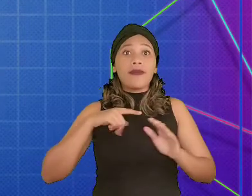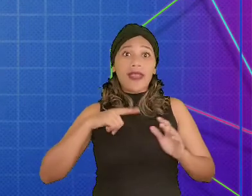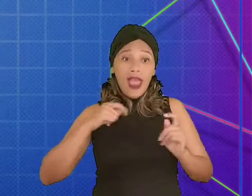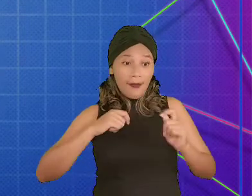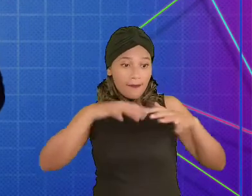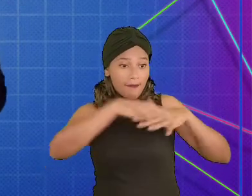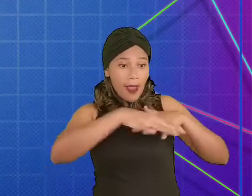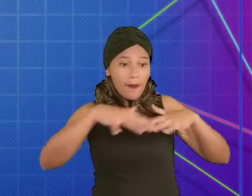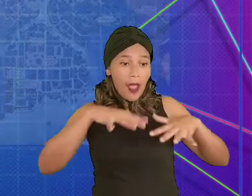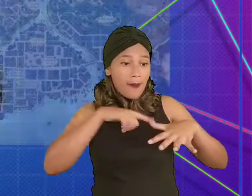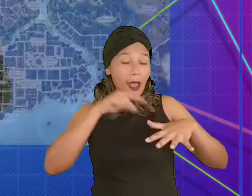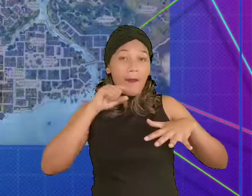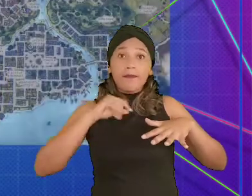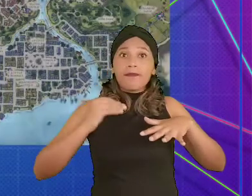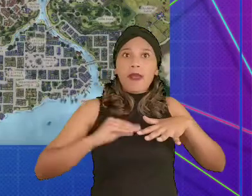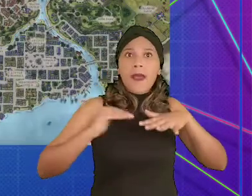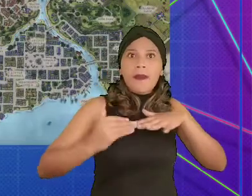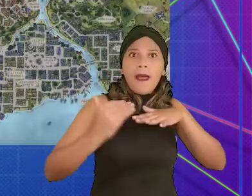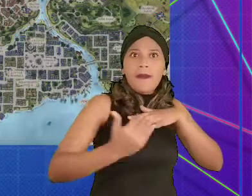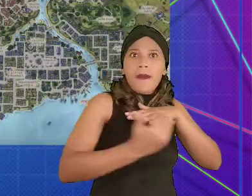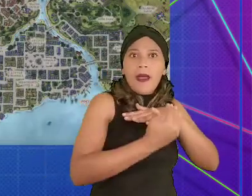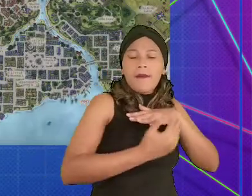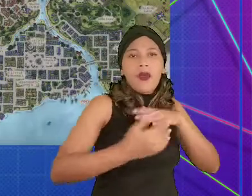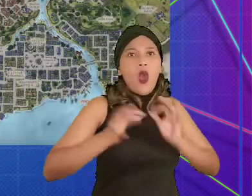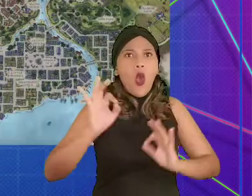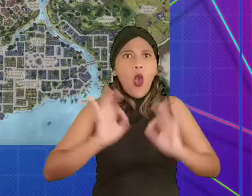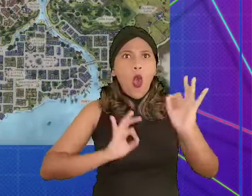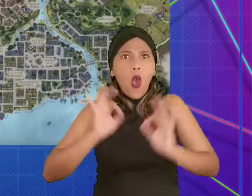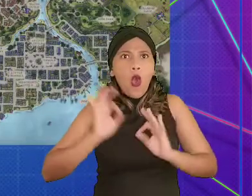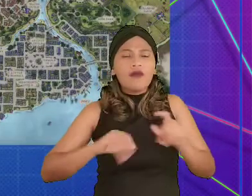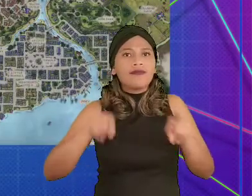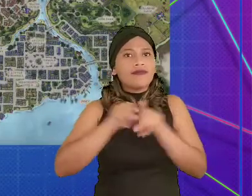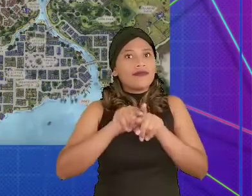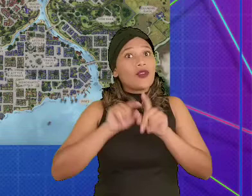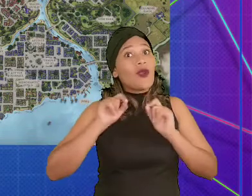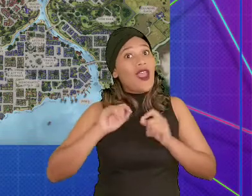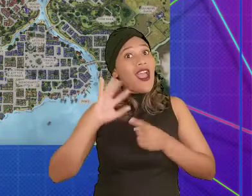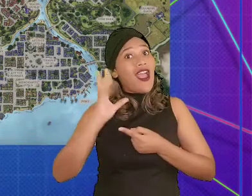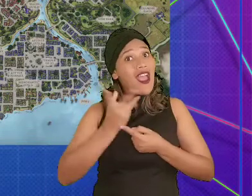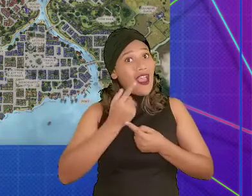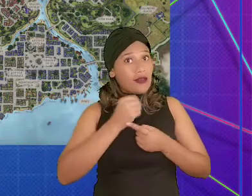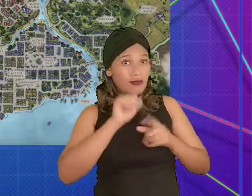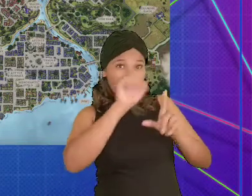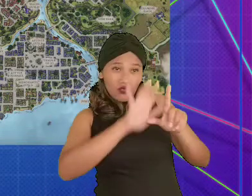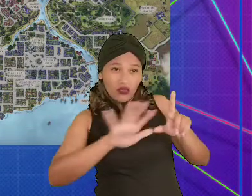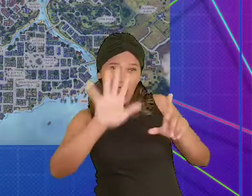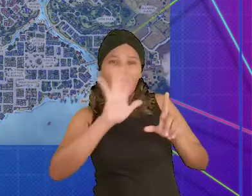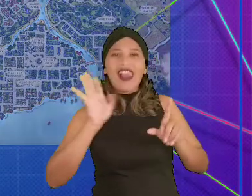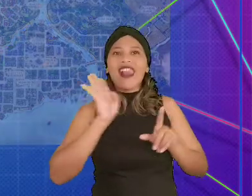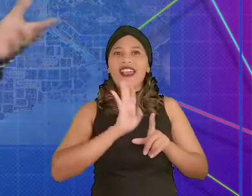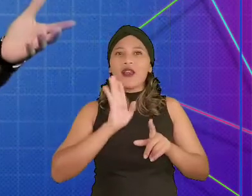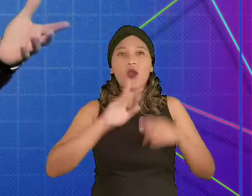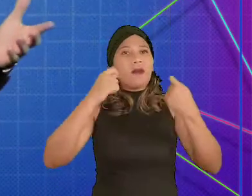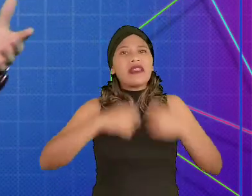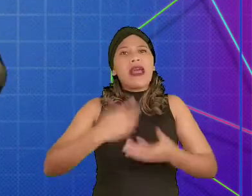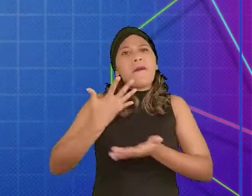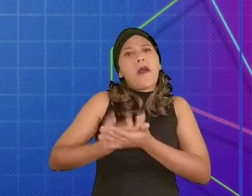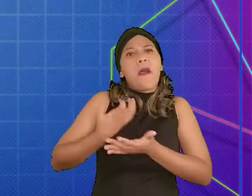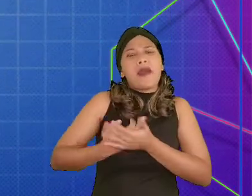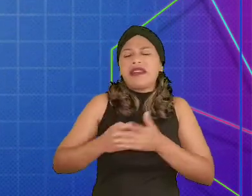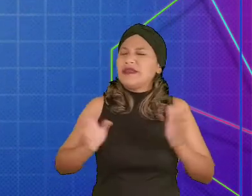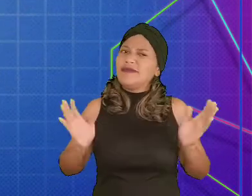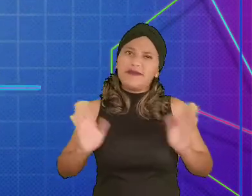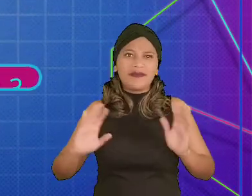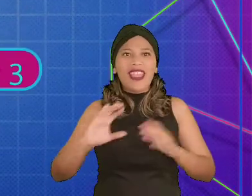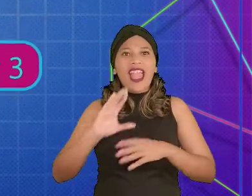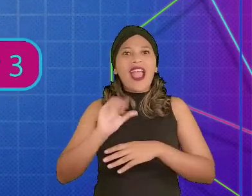fazer camadas com os elementos dos seus mapas, delimitar os espaços e a arte também é bem legal. Bom, que você não precisa instalar nada, né, gente?